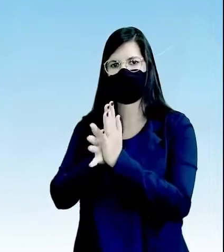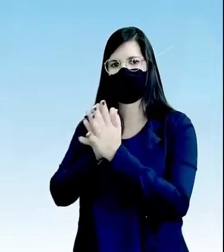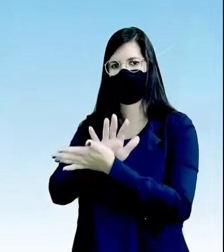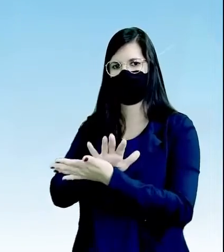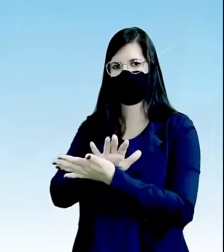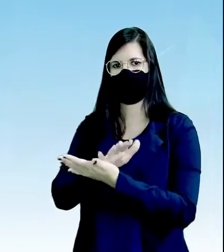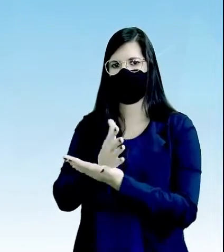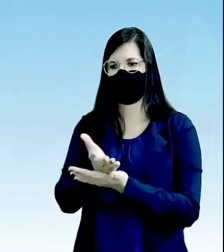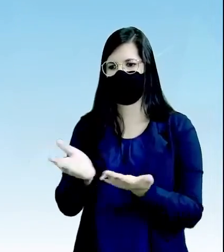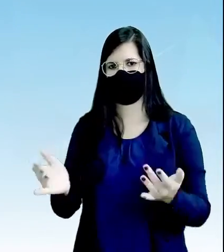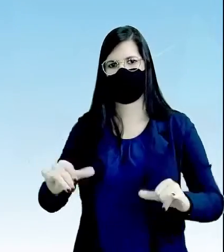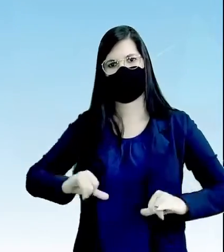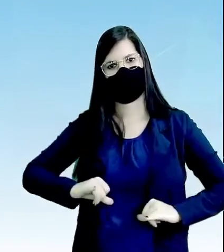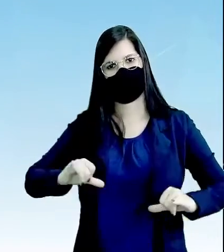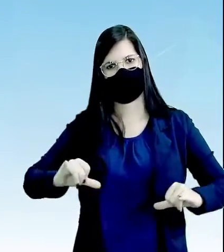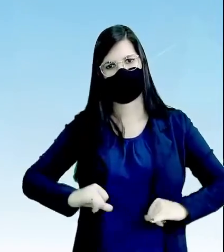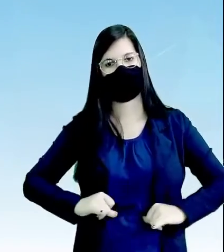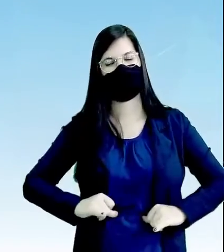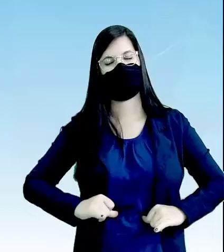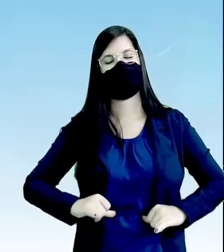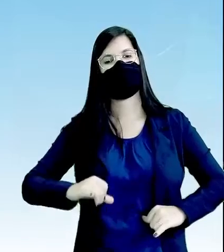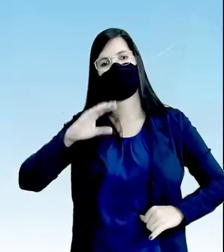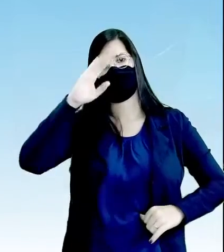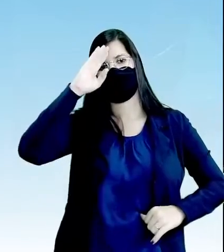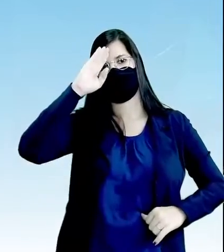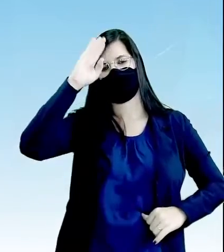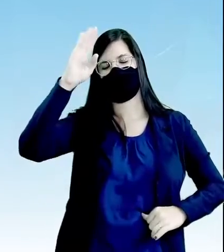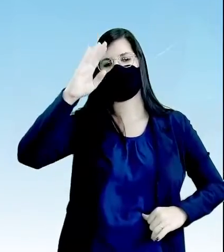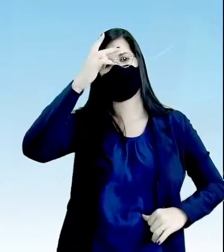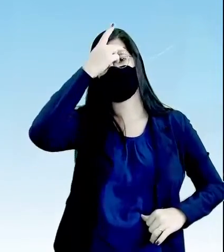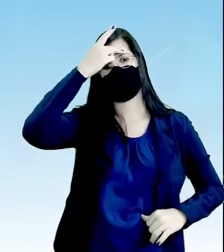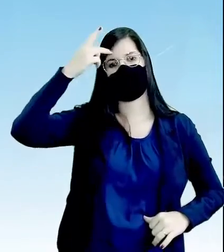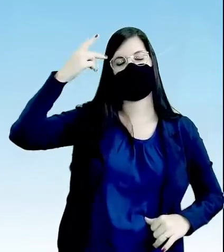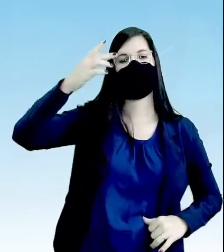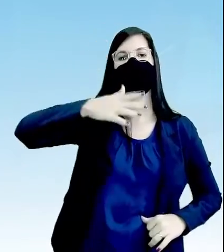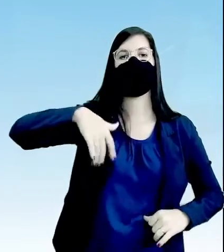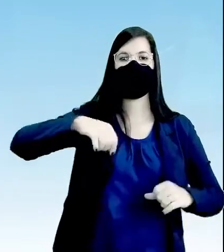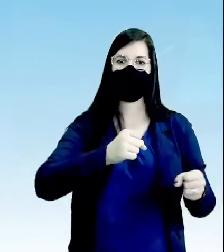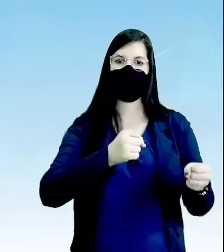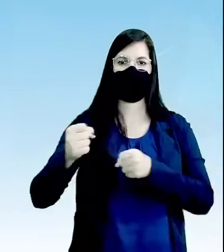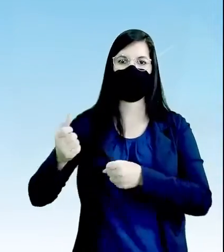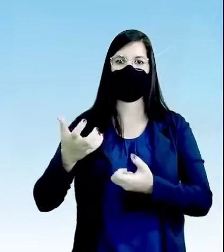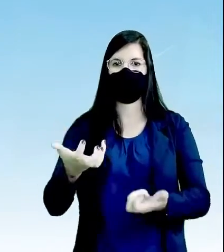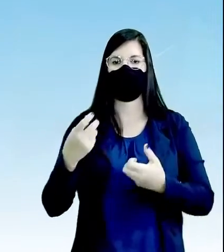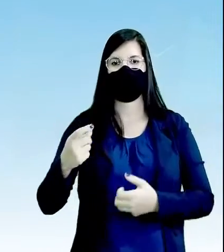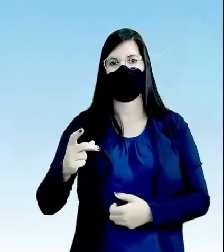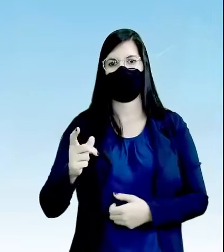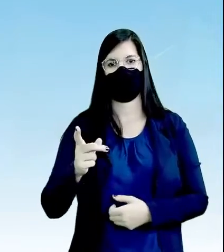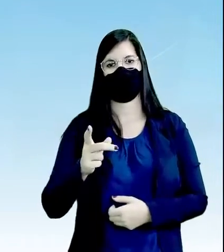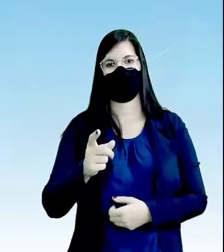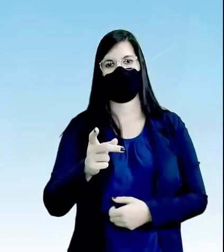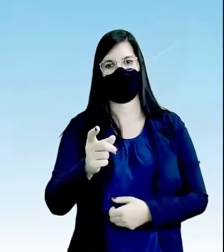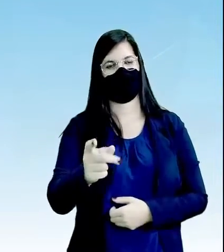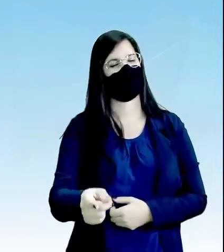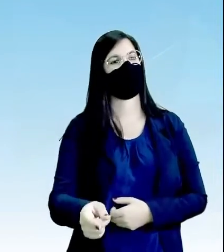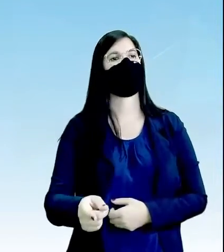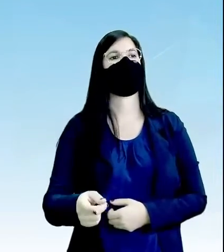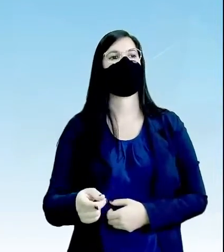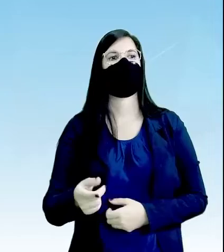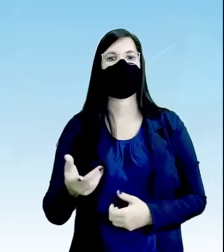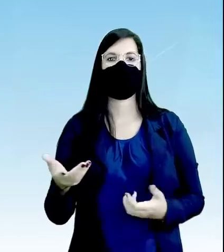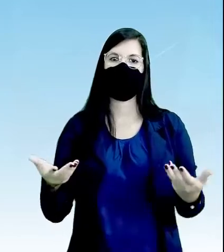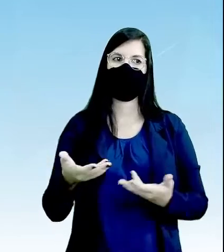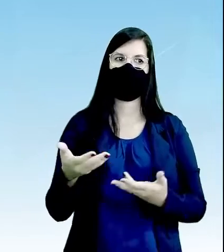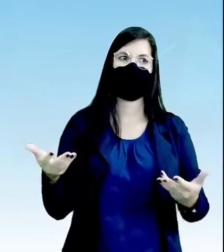é isso? Exatamente. E muitas vezes aquele que está no poder, ele quer se perpetuar Se no perpetuar. poder. Olha aí um interessante. Eu deixo agora,